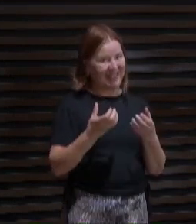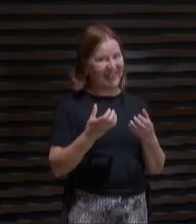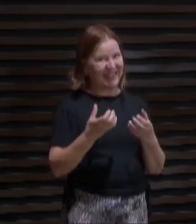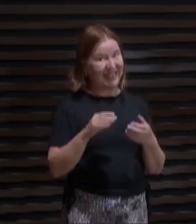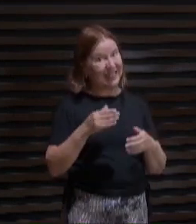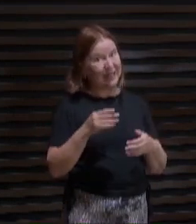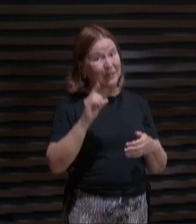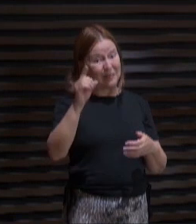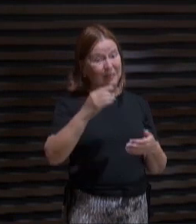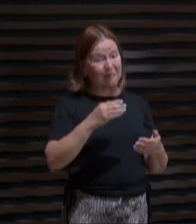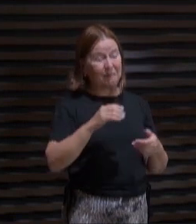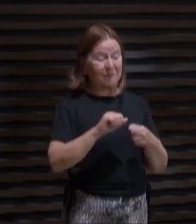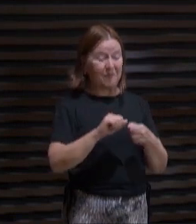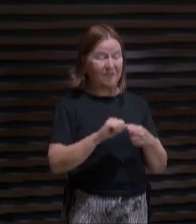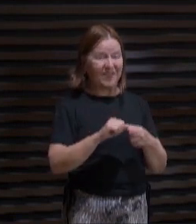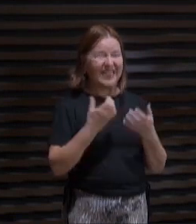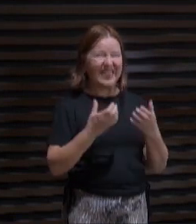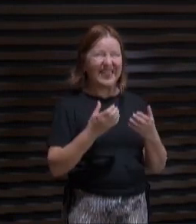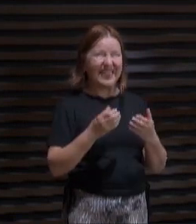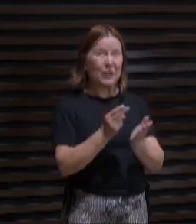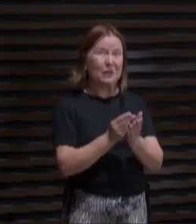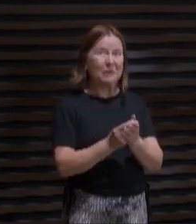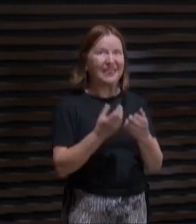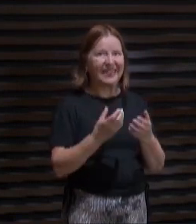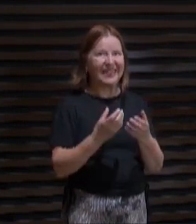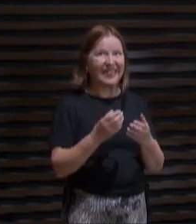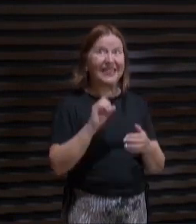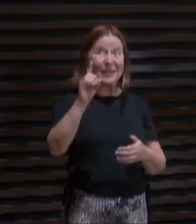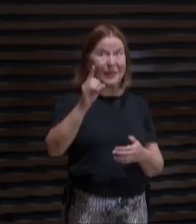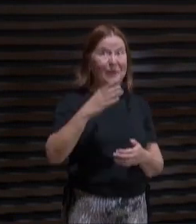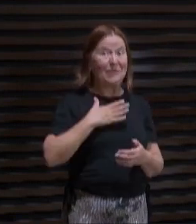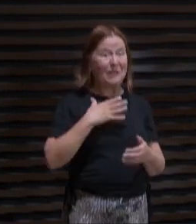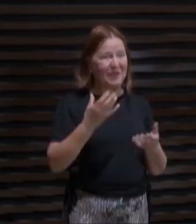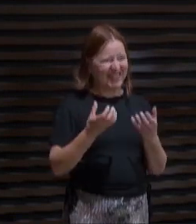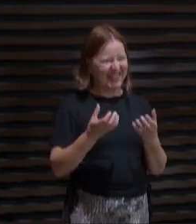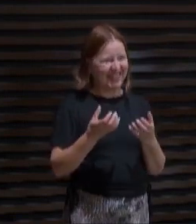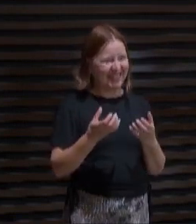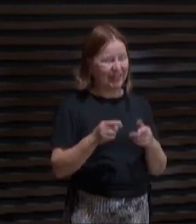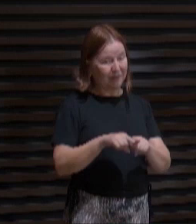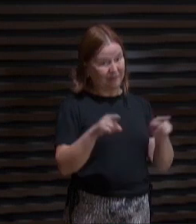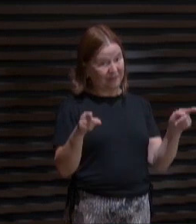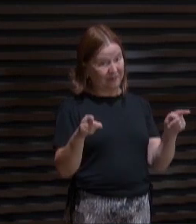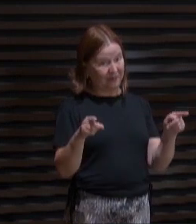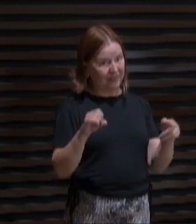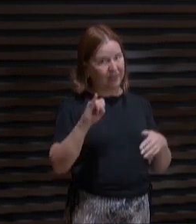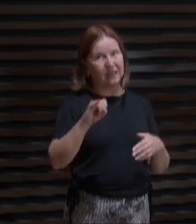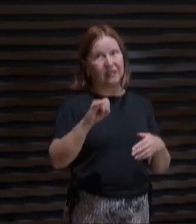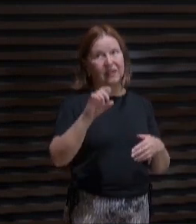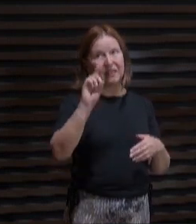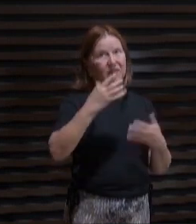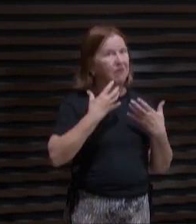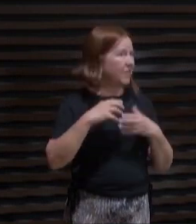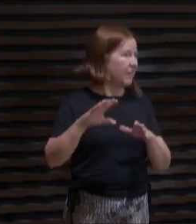tu me levas a te querer com o mesmo querer que tu me queres. Porém, se tu não me